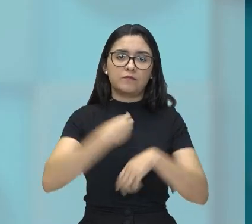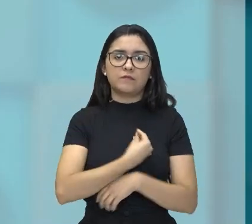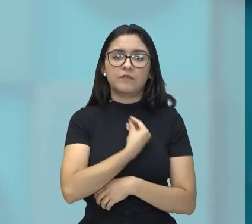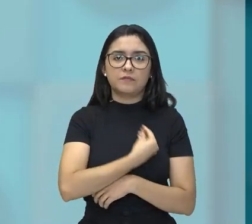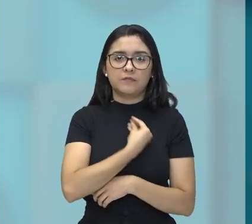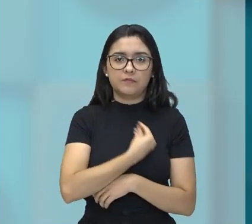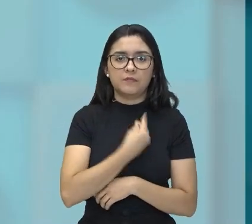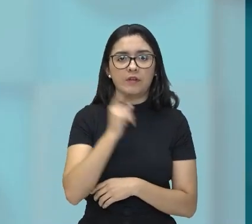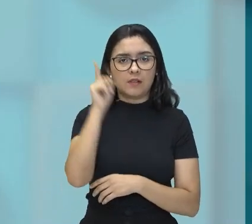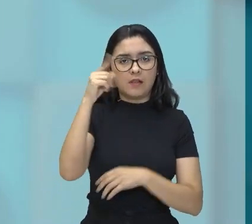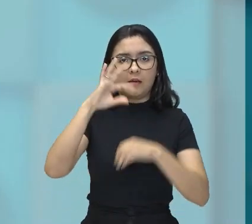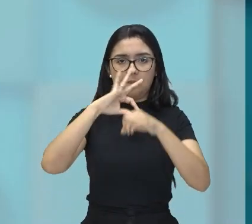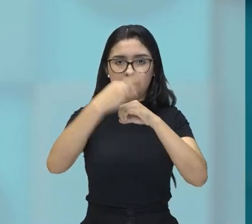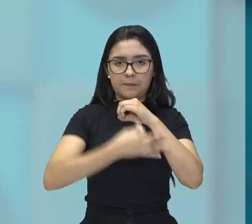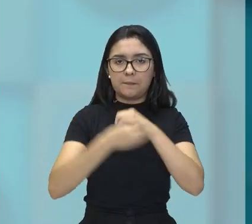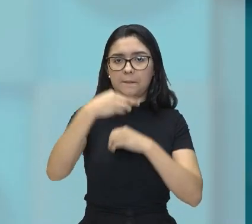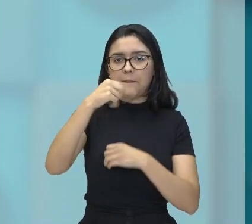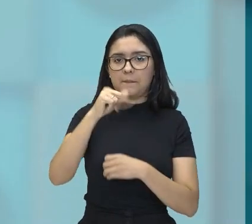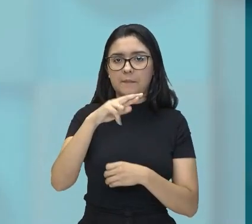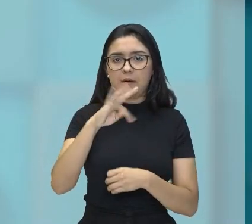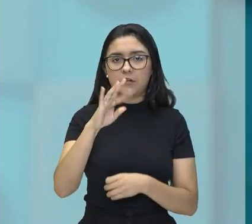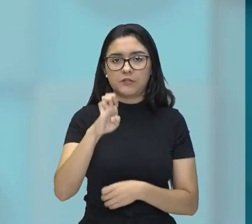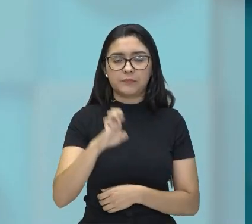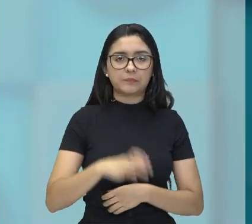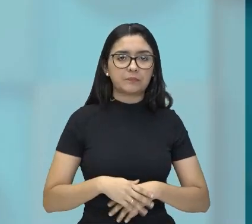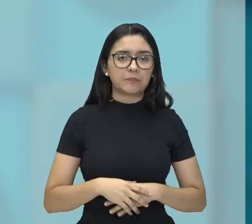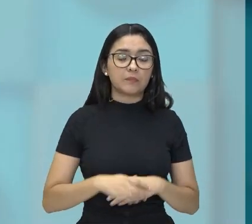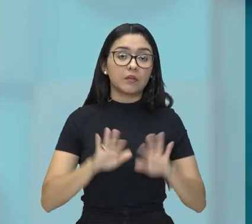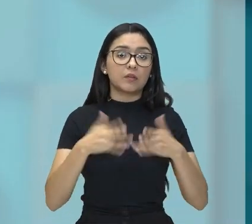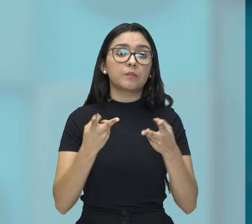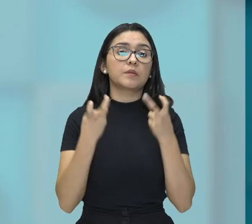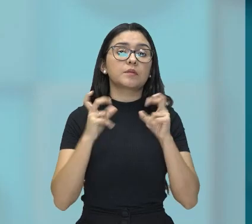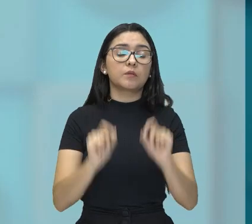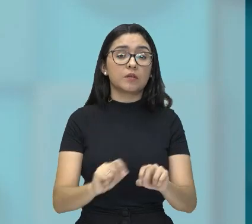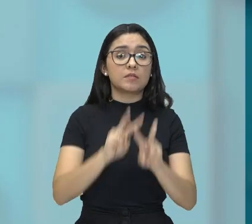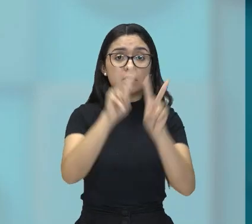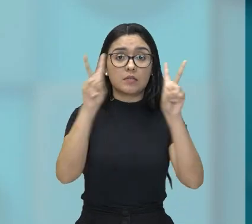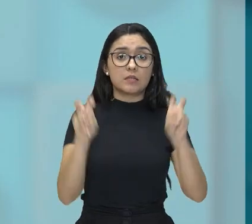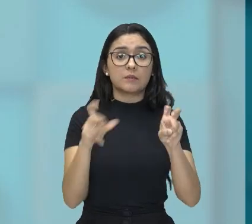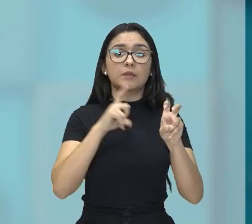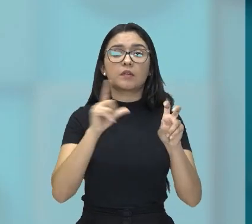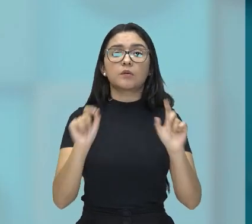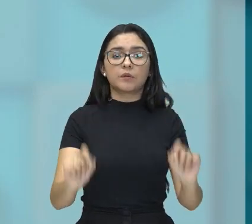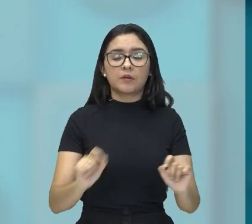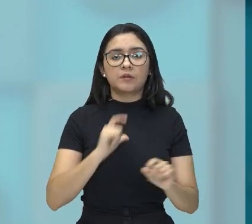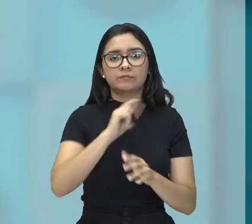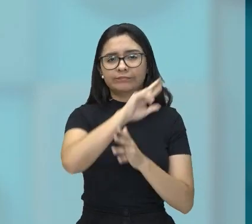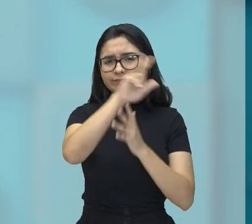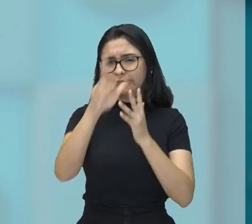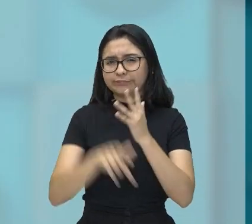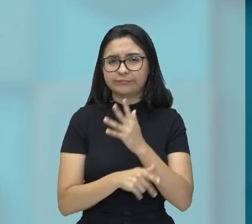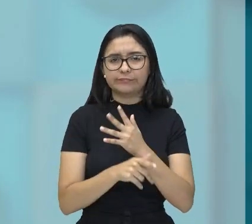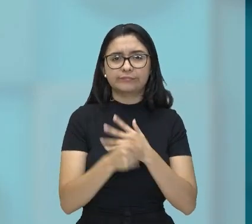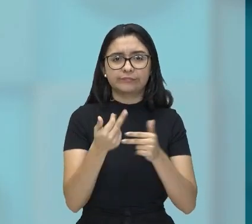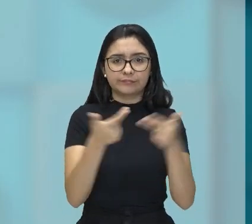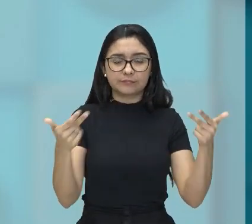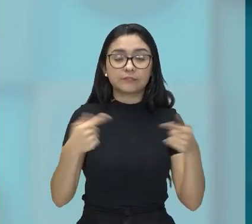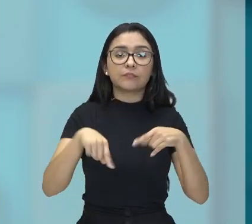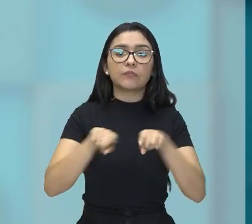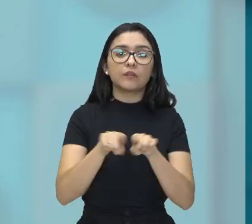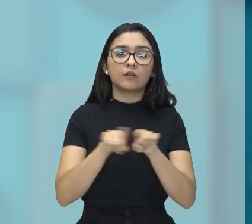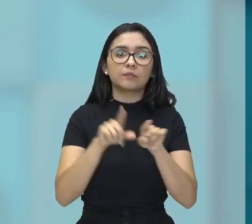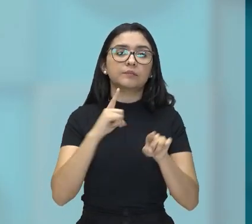é conhecido o planeta Marte, certo? E percebam que essa temática envolve muitas questões e